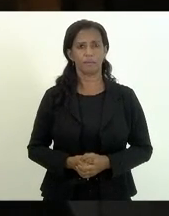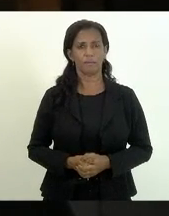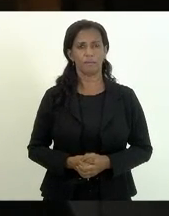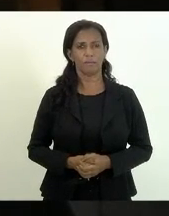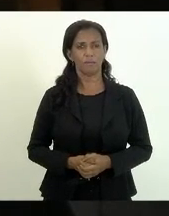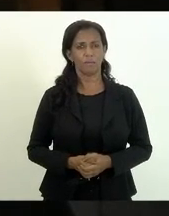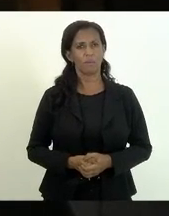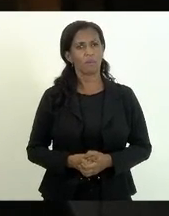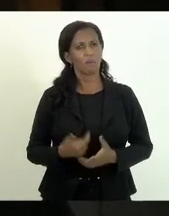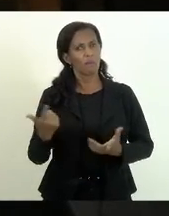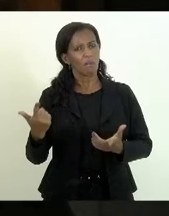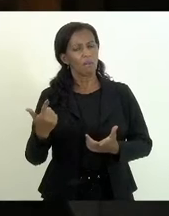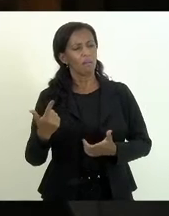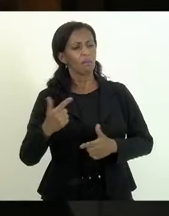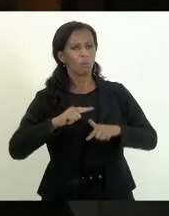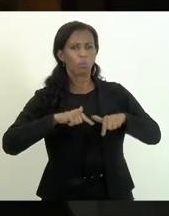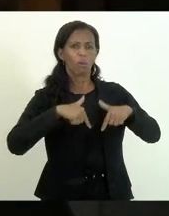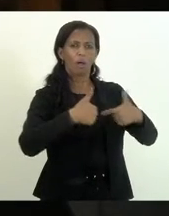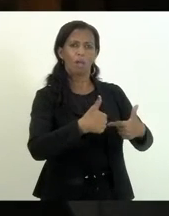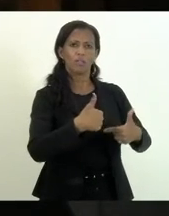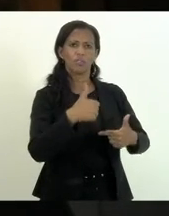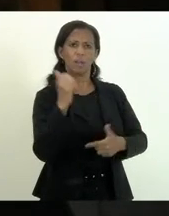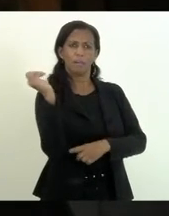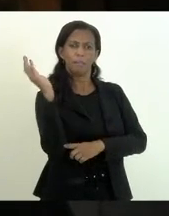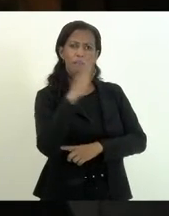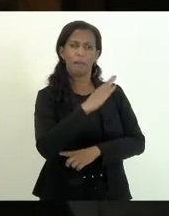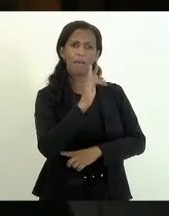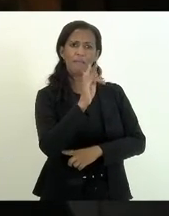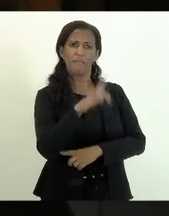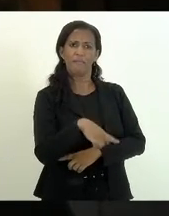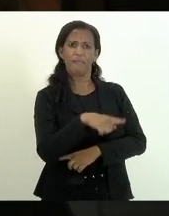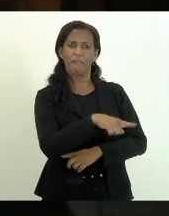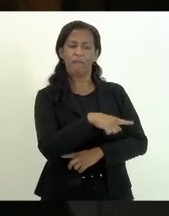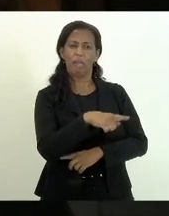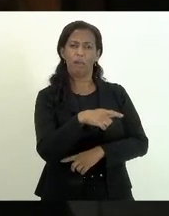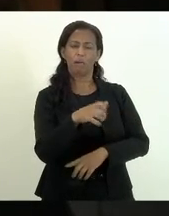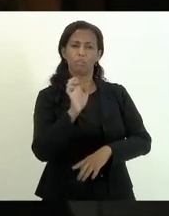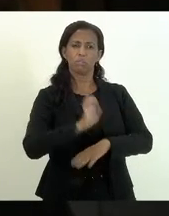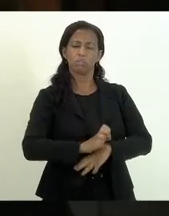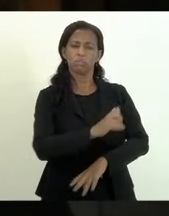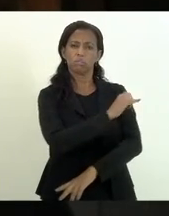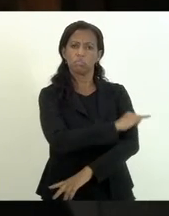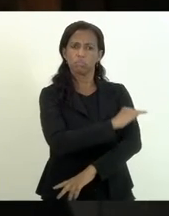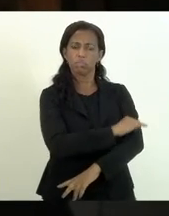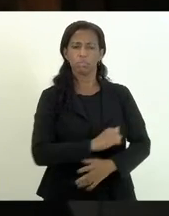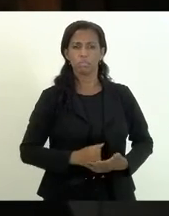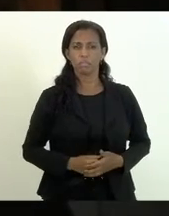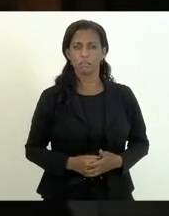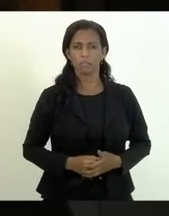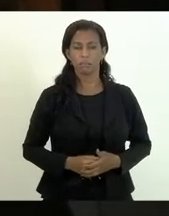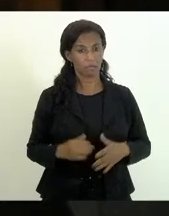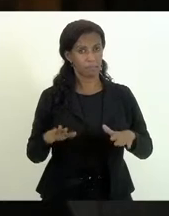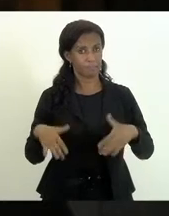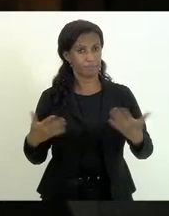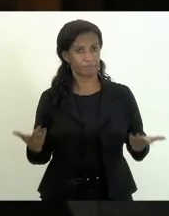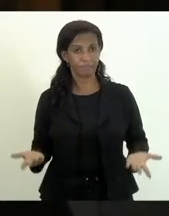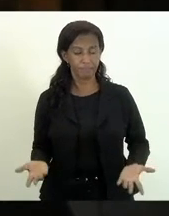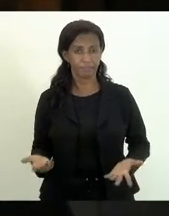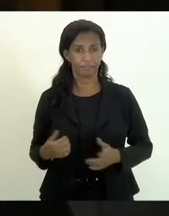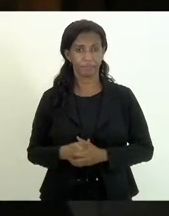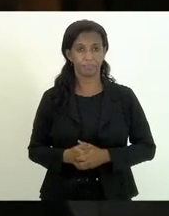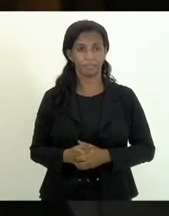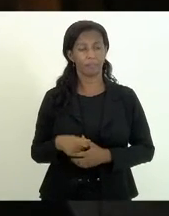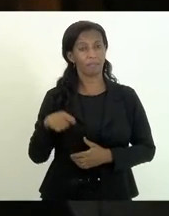litiga de má-fé contra o estado do Rio de Janeiro e afinal de contas afinal de contas